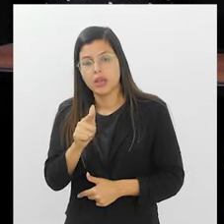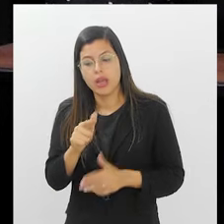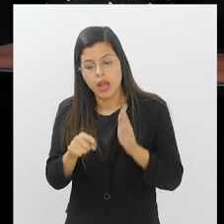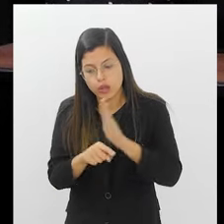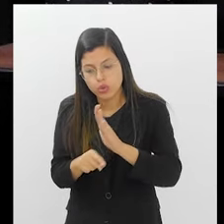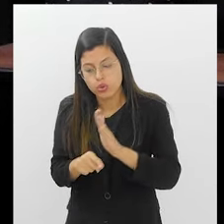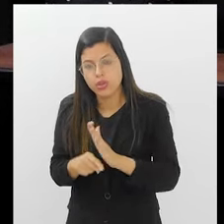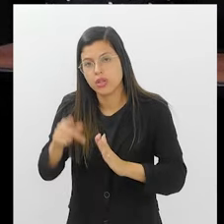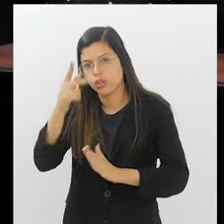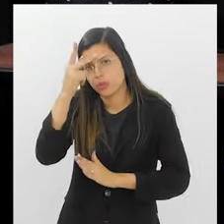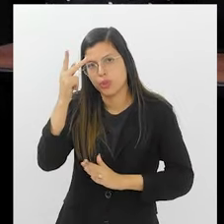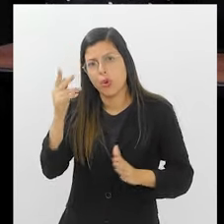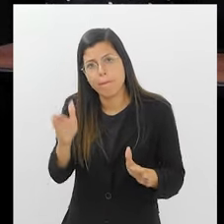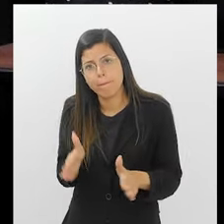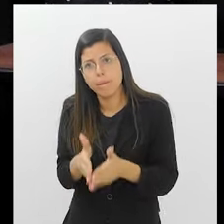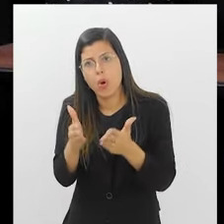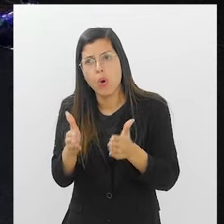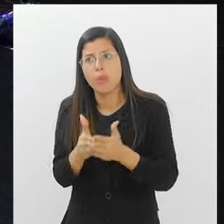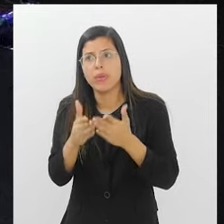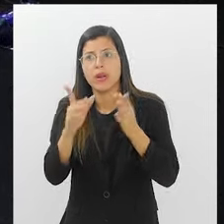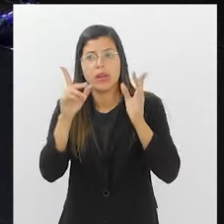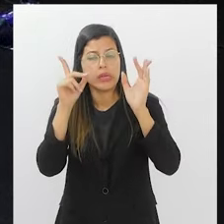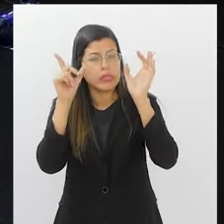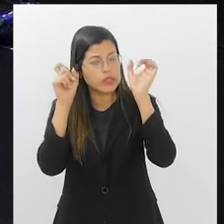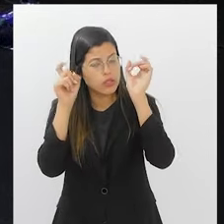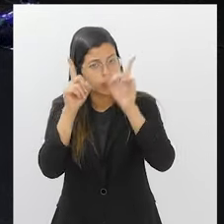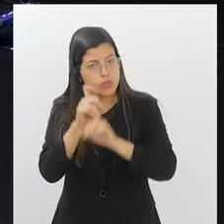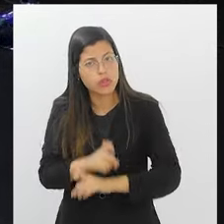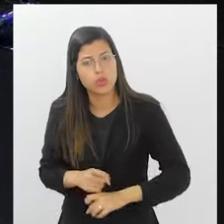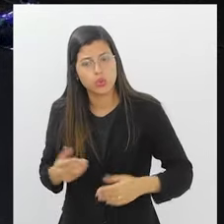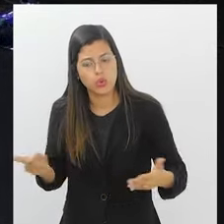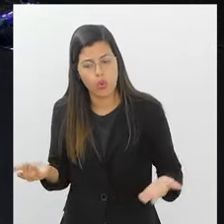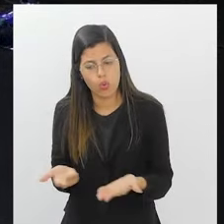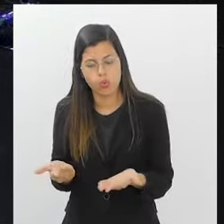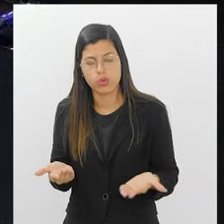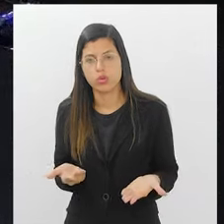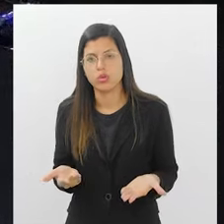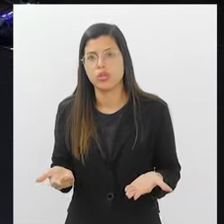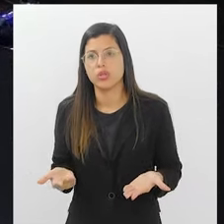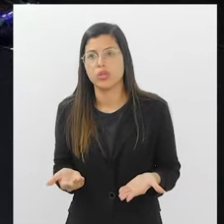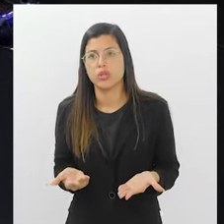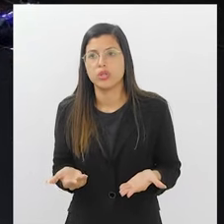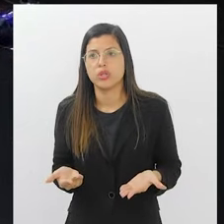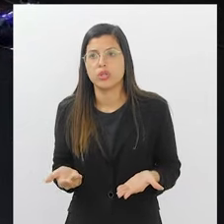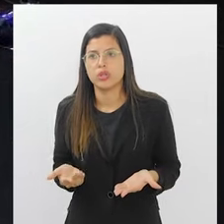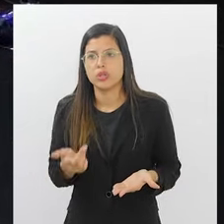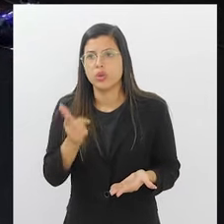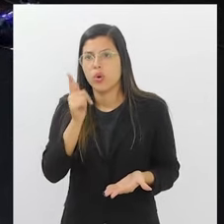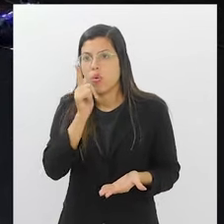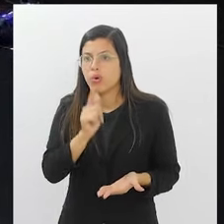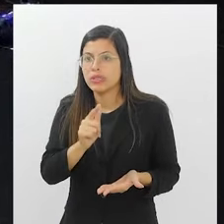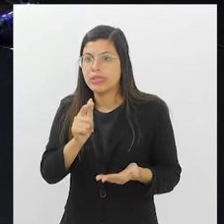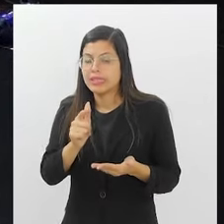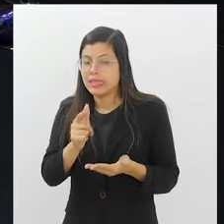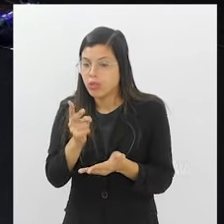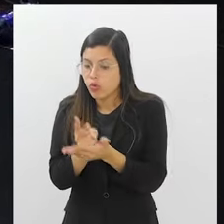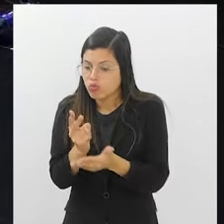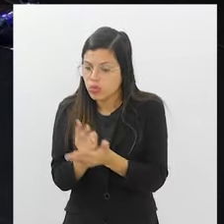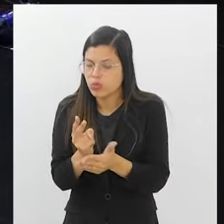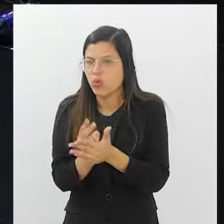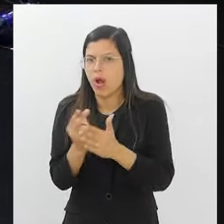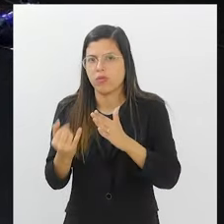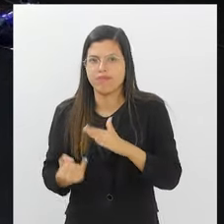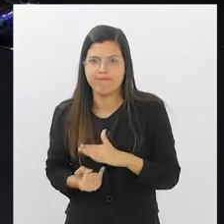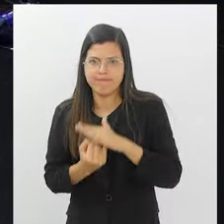maior vulnerabilidade mesmo, tá? E é muito difícil hoje você sustentar uma instituição desse